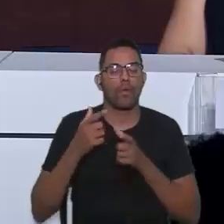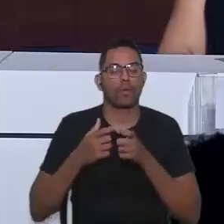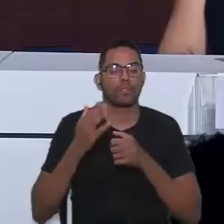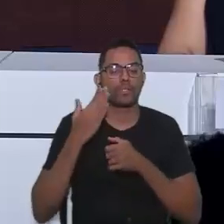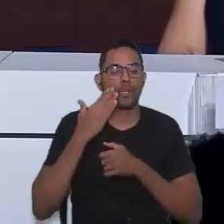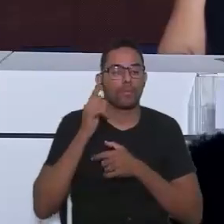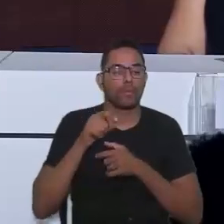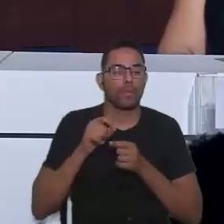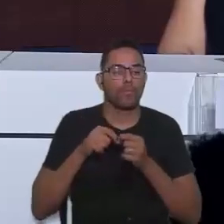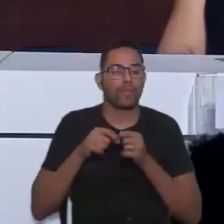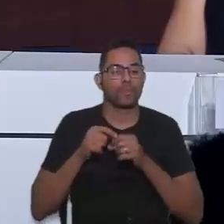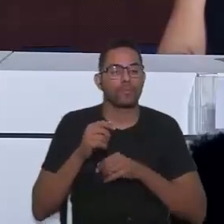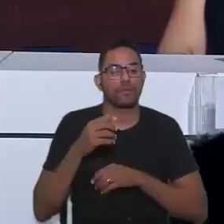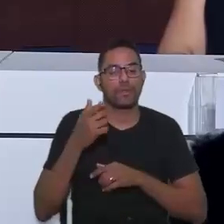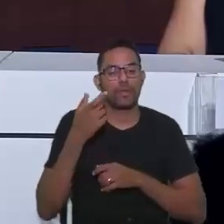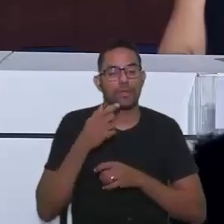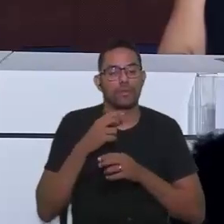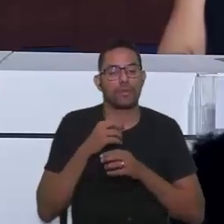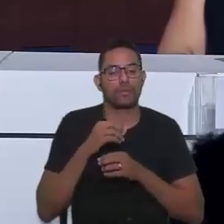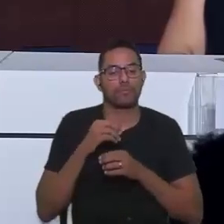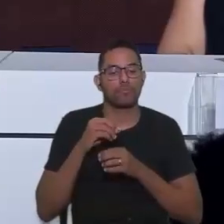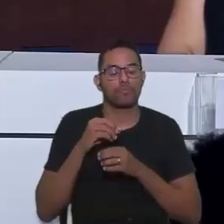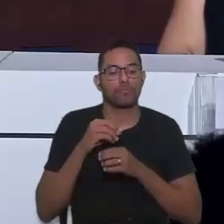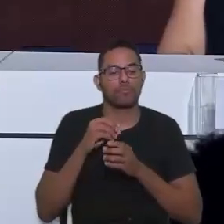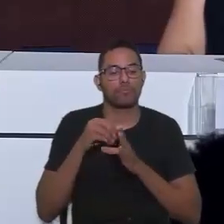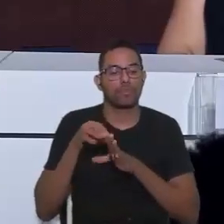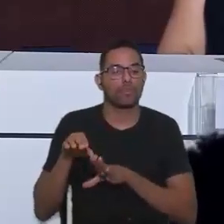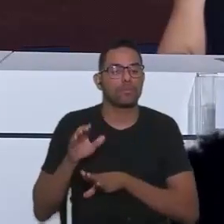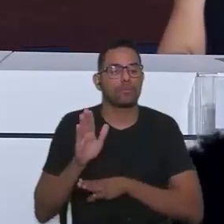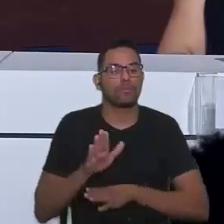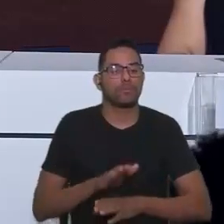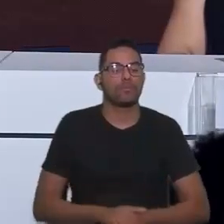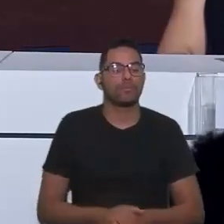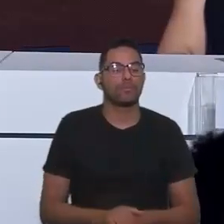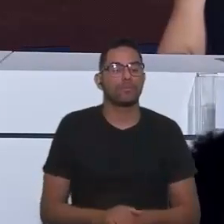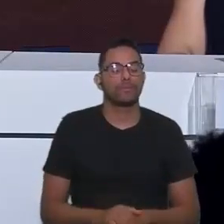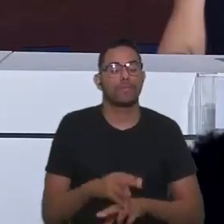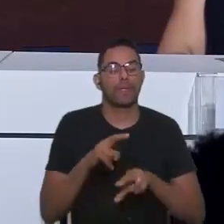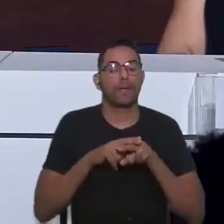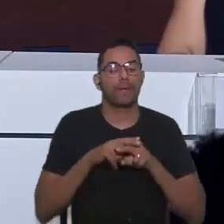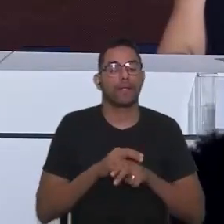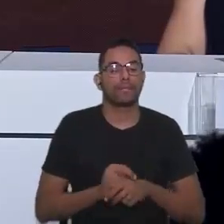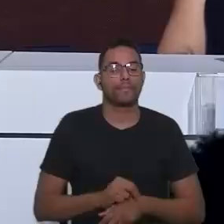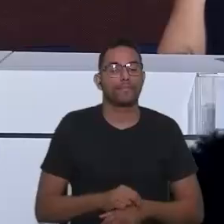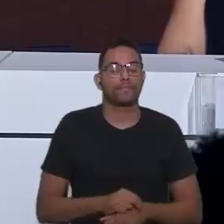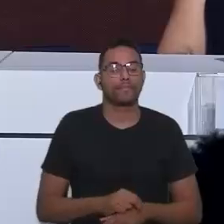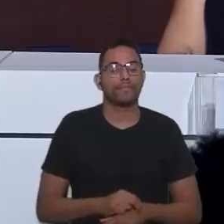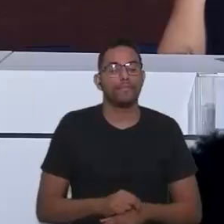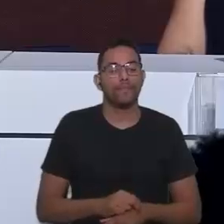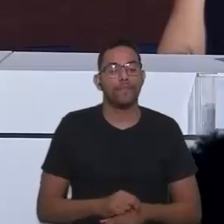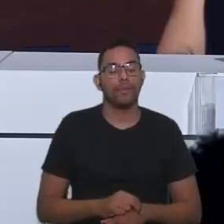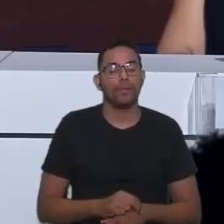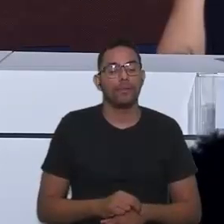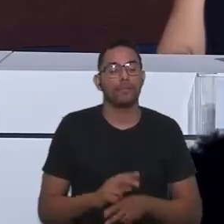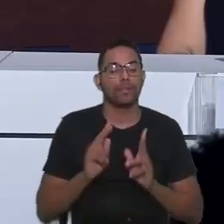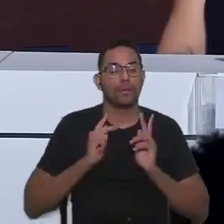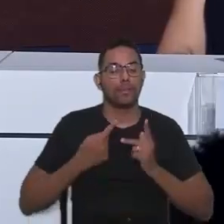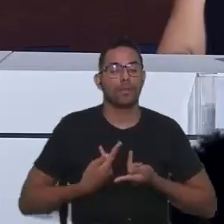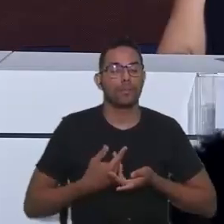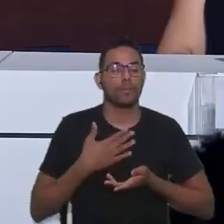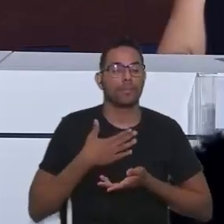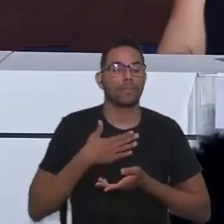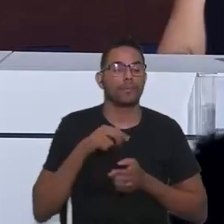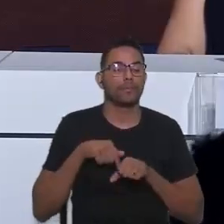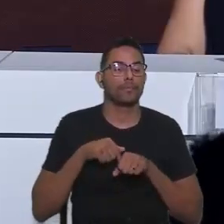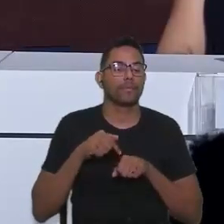que se sabe e aquilo que se faz seja tão desfasado. E por isso, a grande crise da humanidade, para mim,